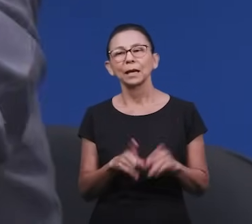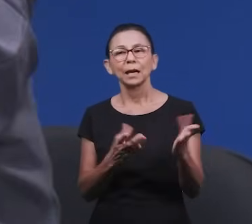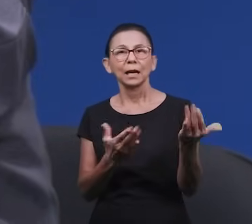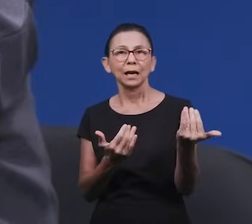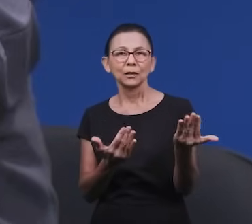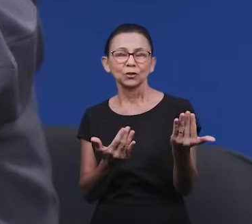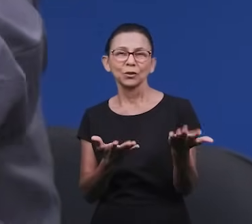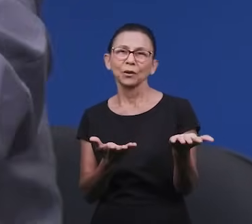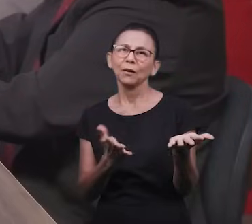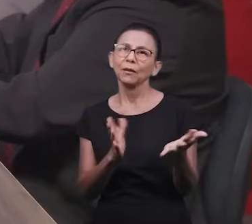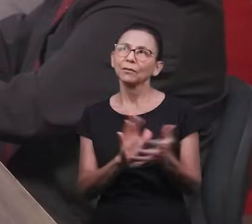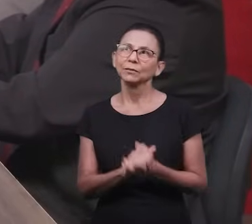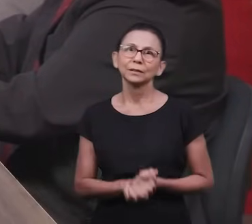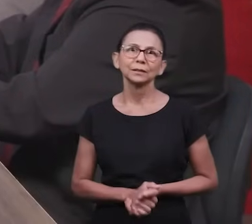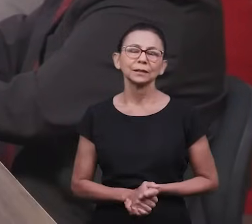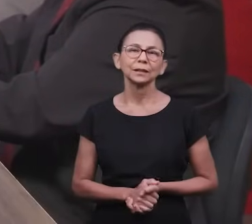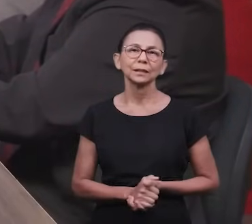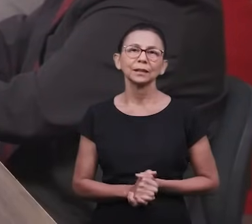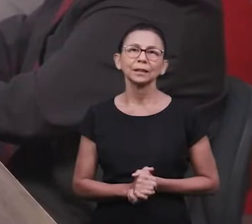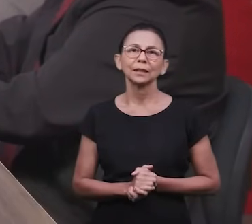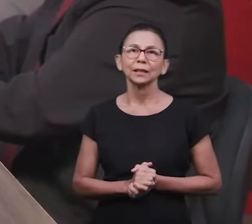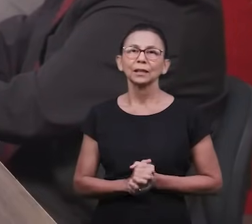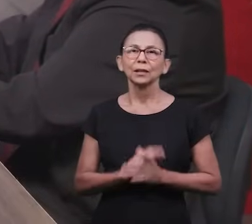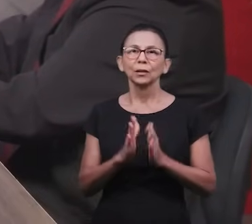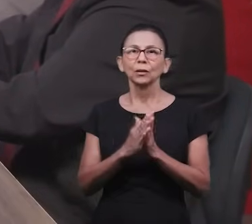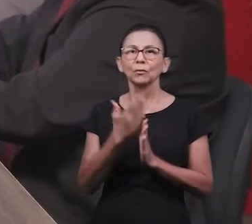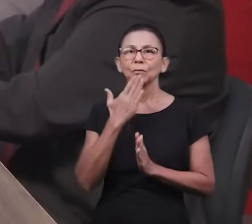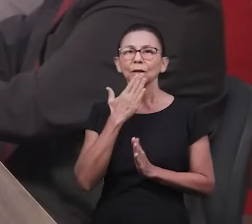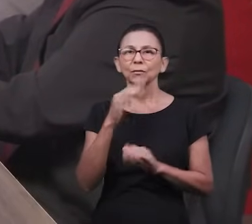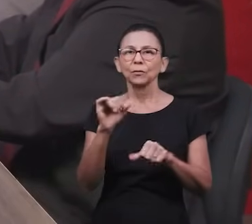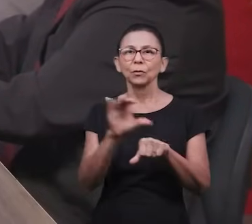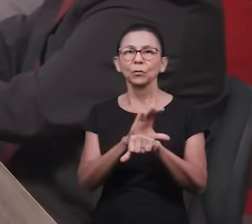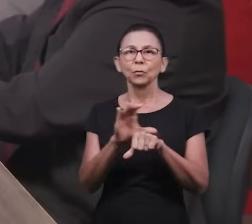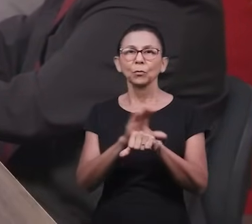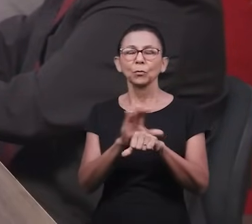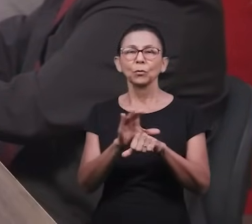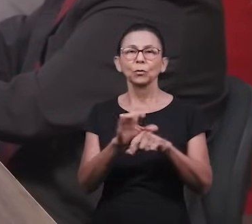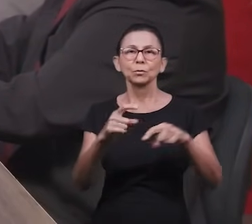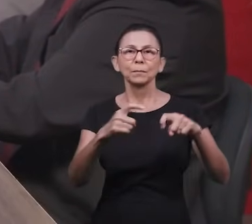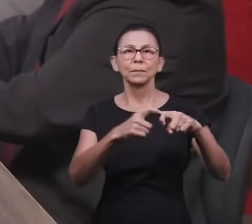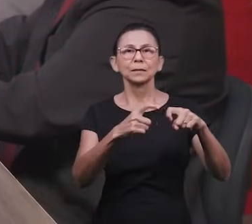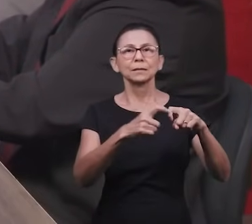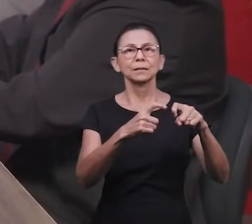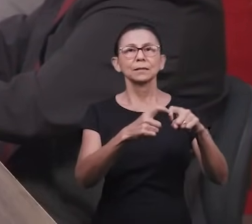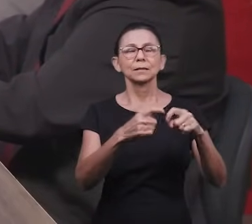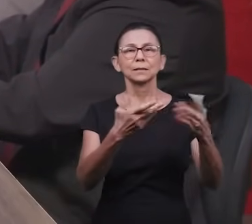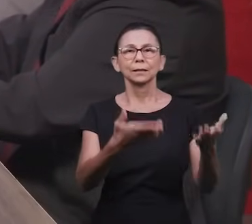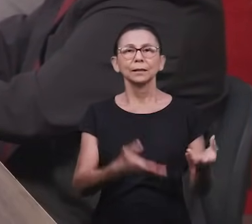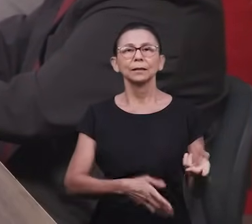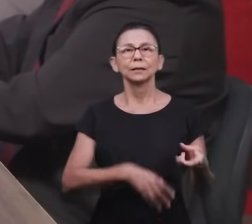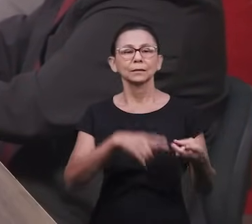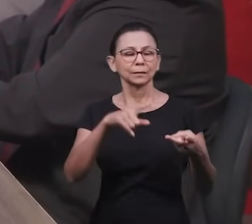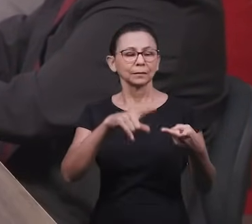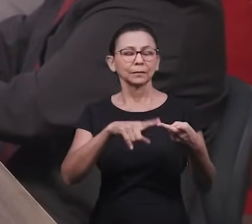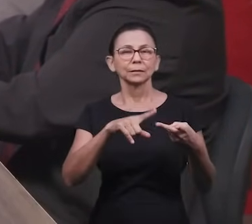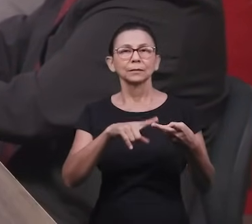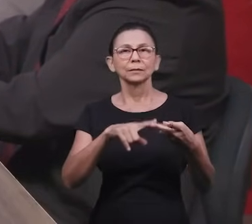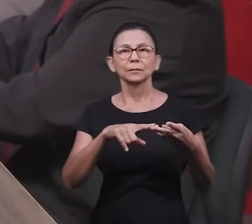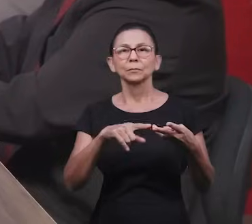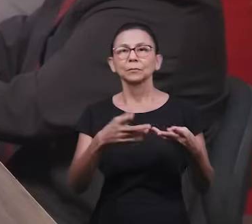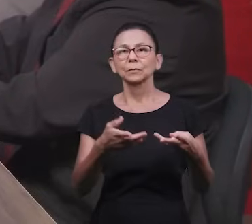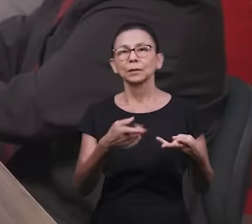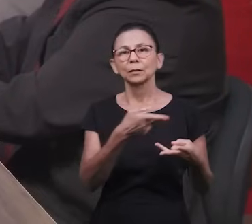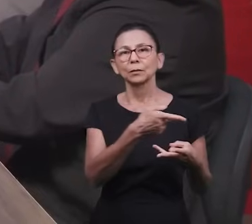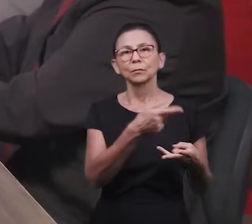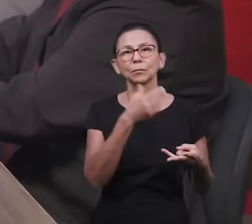o exemplo da jovem que orou pelo seu curso de medicina, o irmão que foi lá e orou pelo que estava